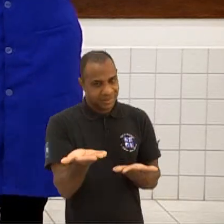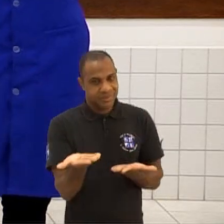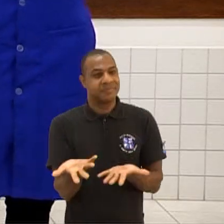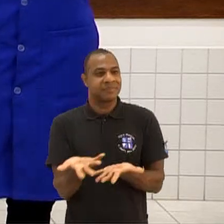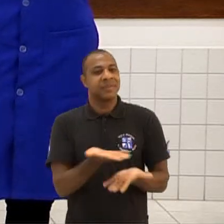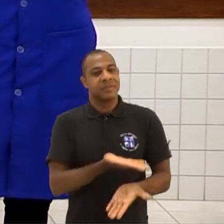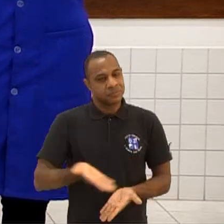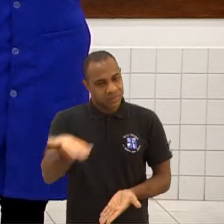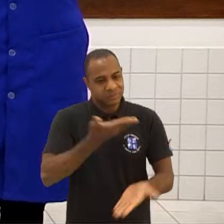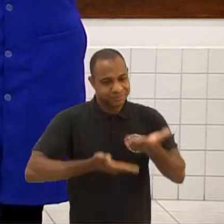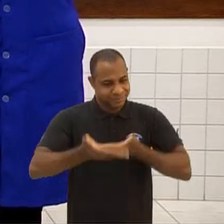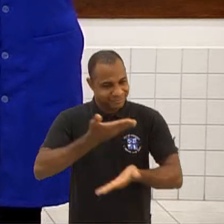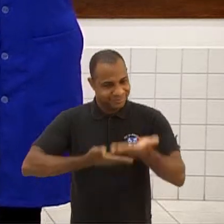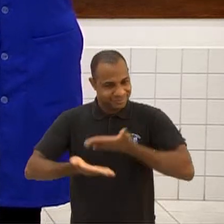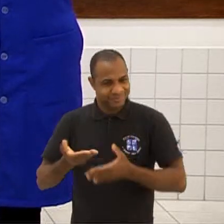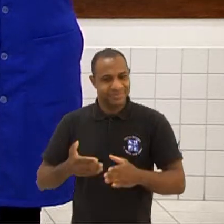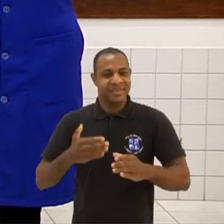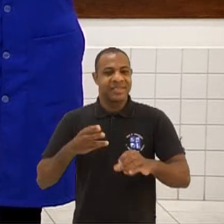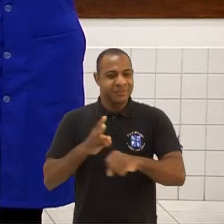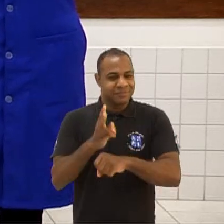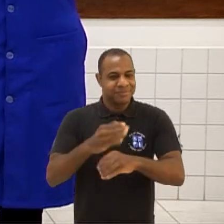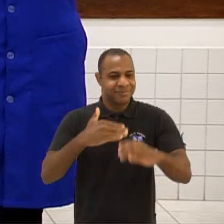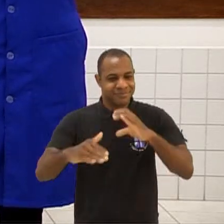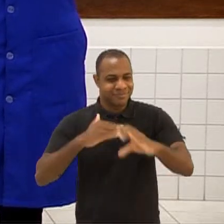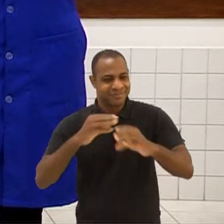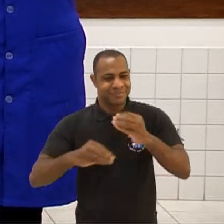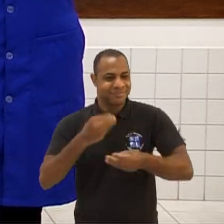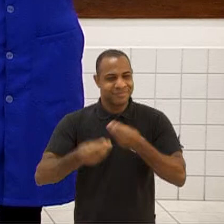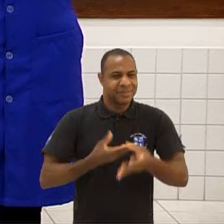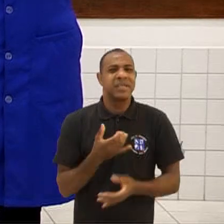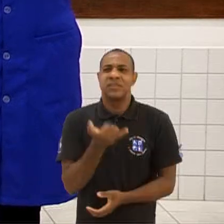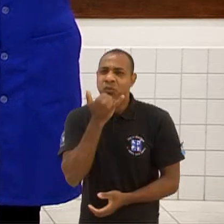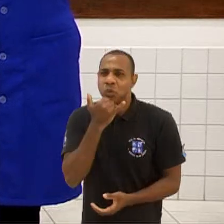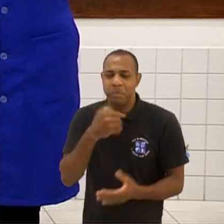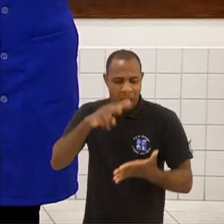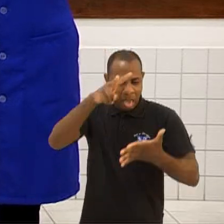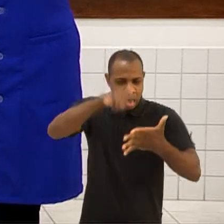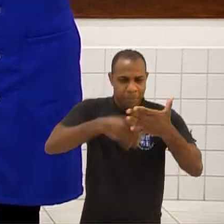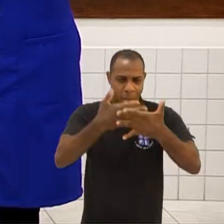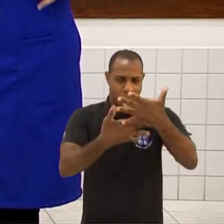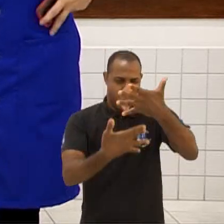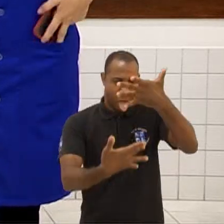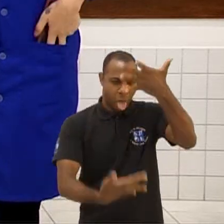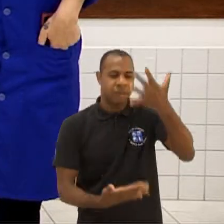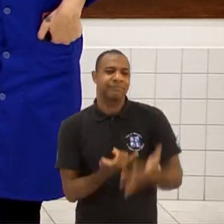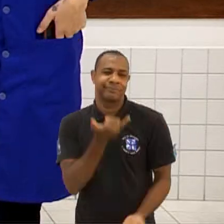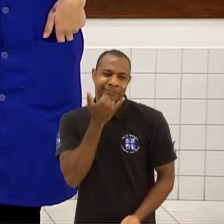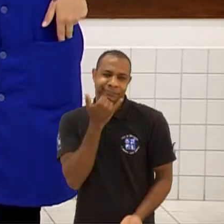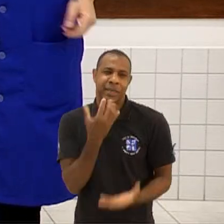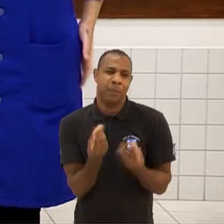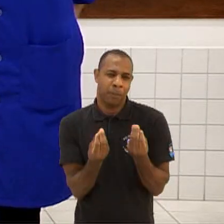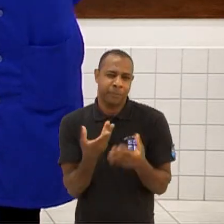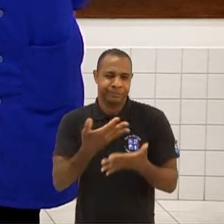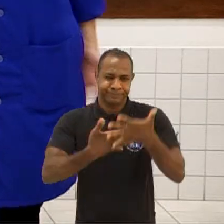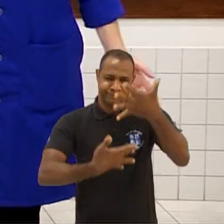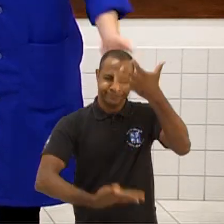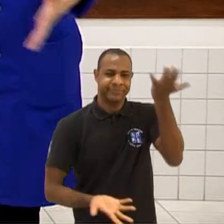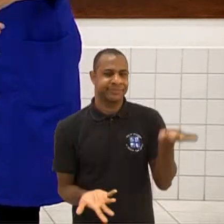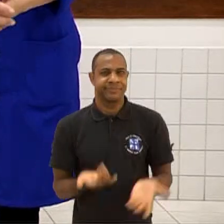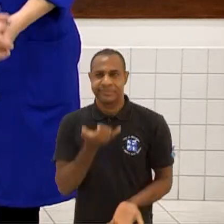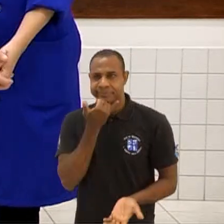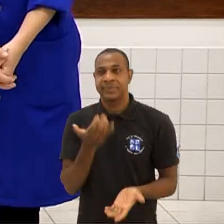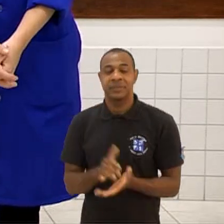a participação de vocês no chat, né? Peço também desculpa por não conseguir ler todos os recadinhos, tá bom? E